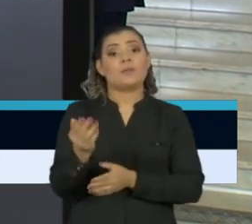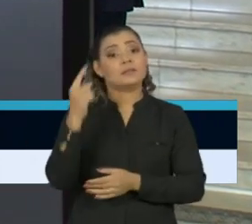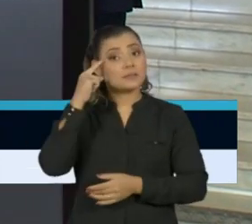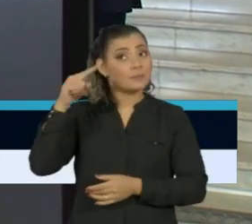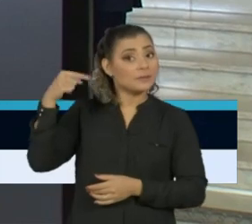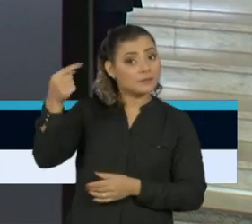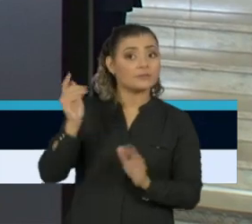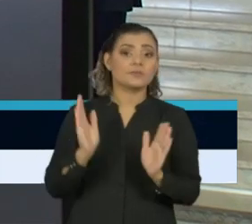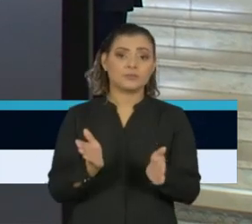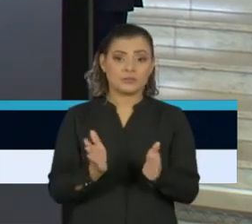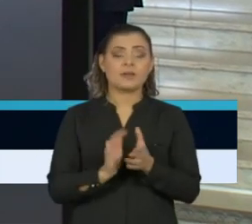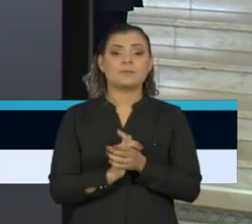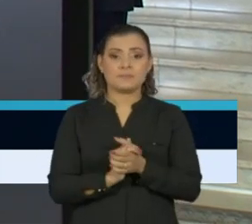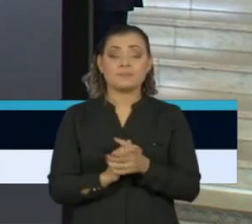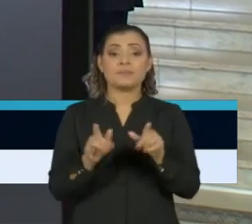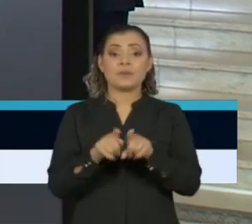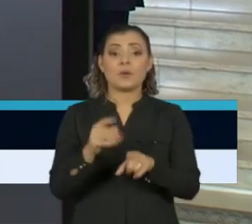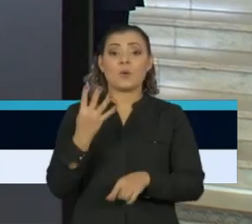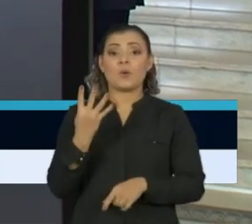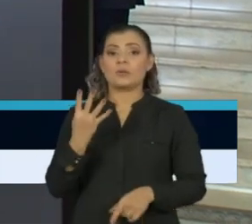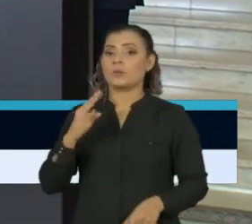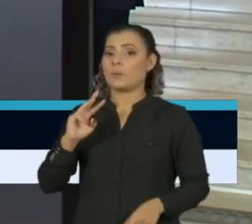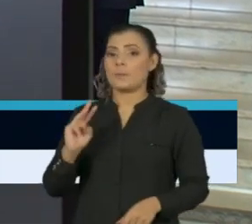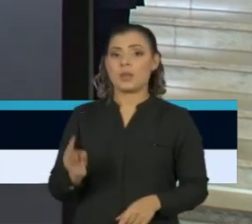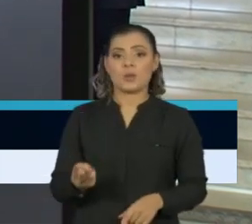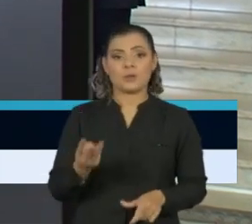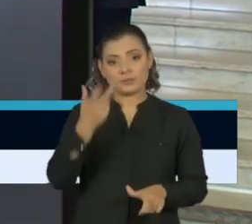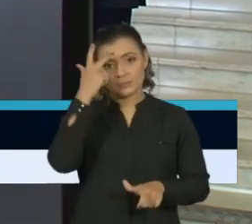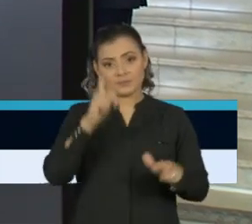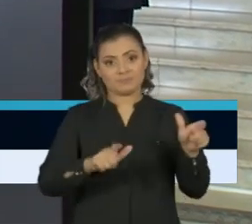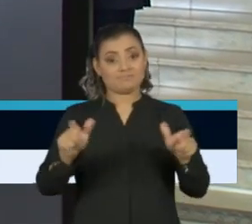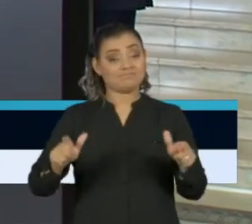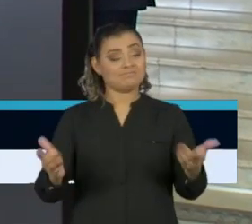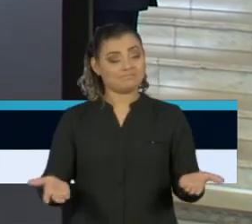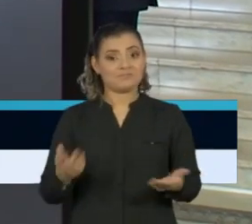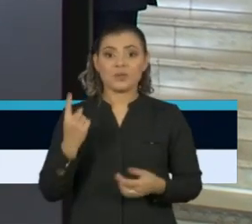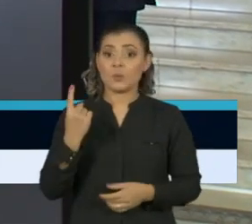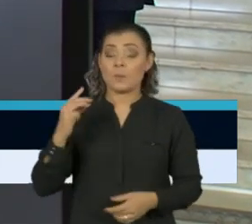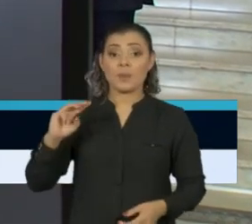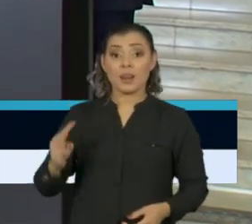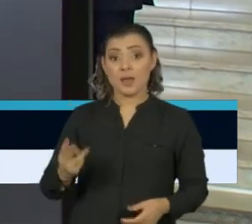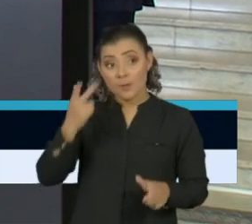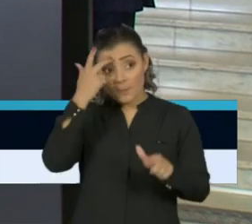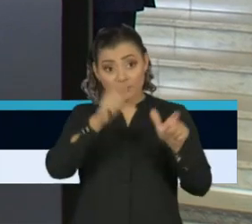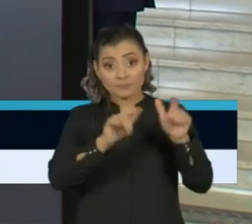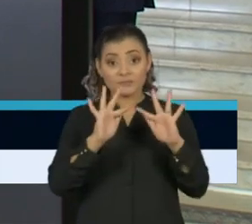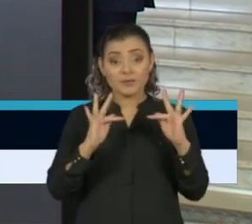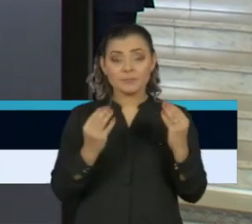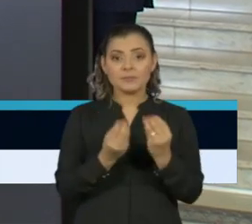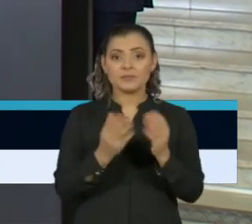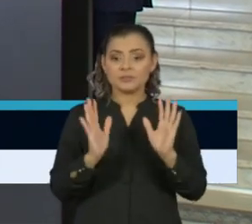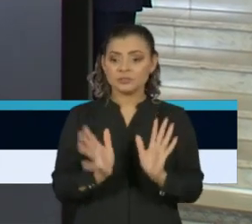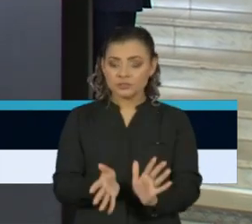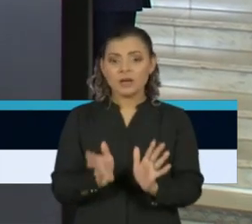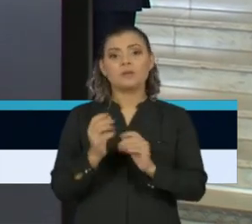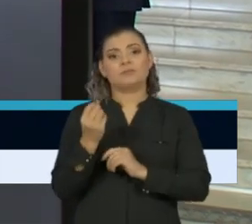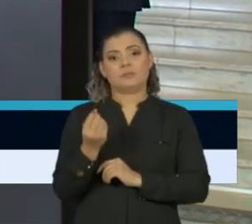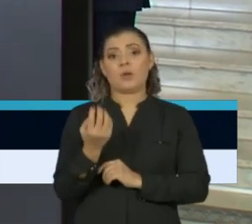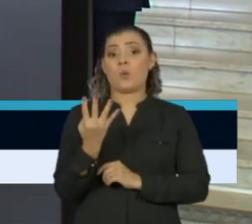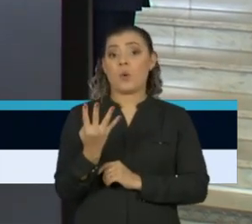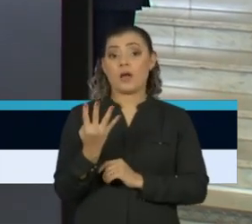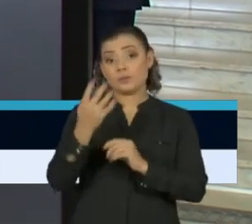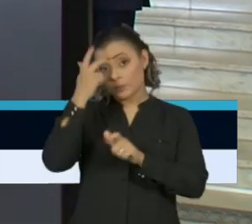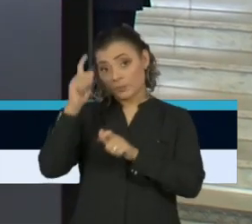semana para 4 milhões de pessoas. São 1 milhão de famílias, a cesta atende 4 pessoas